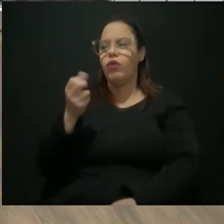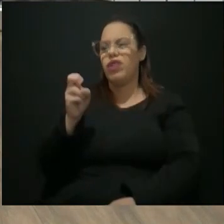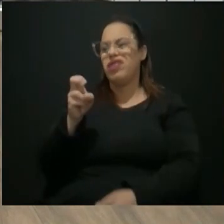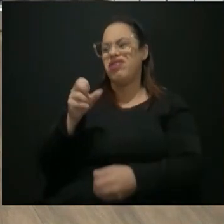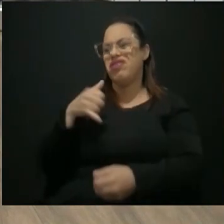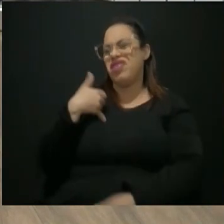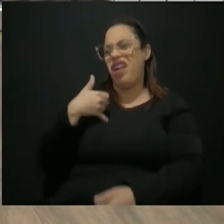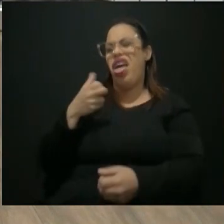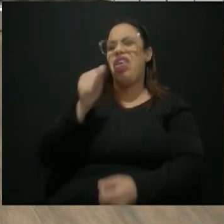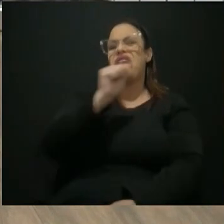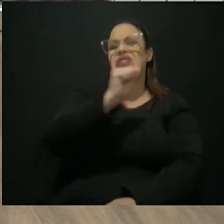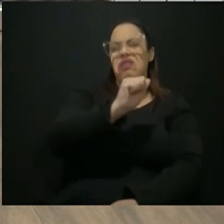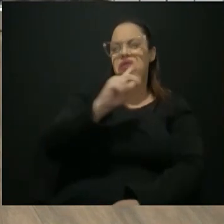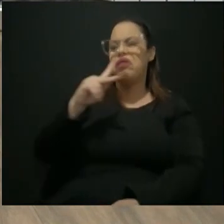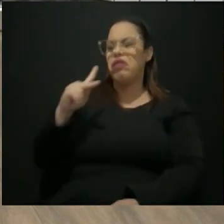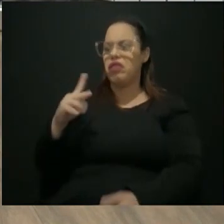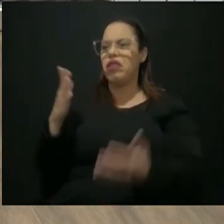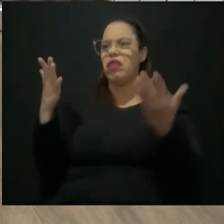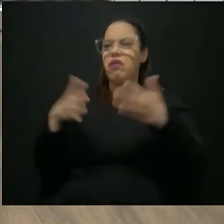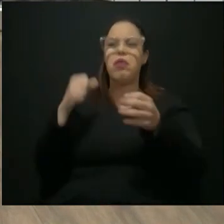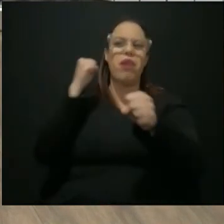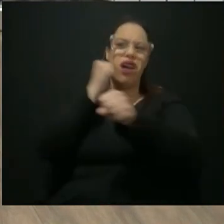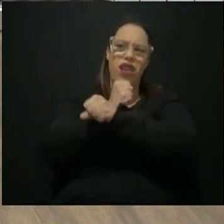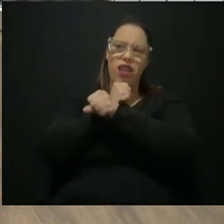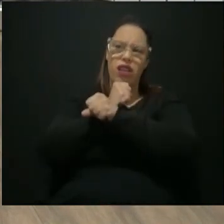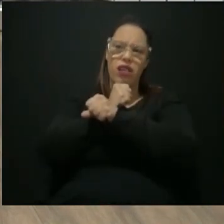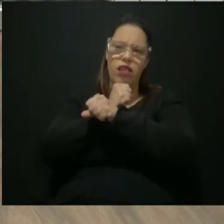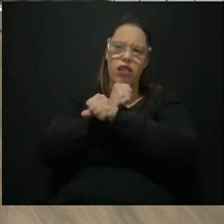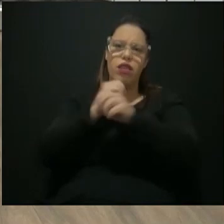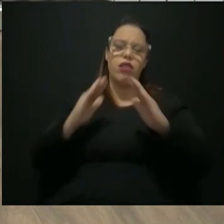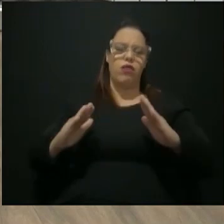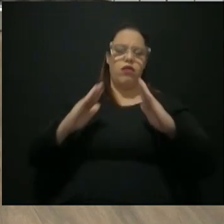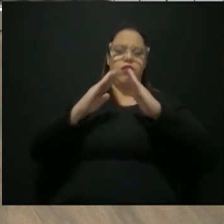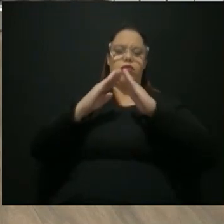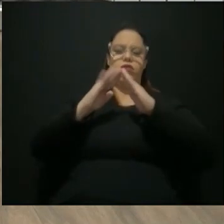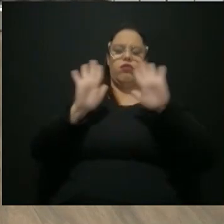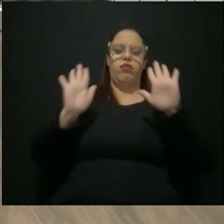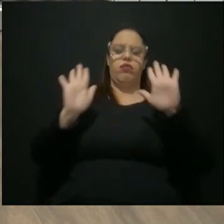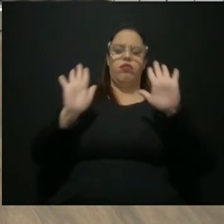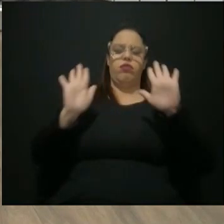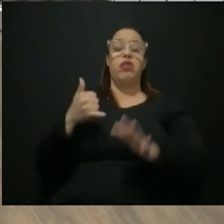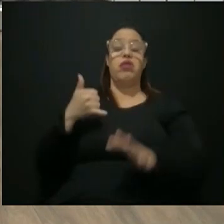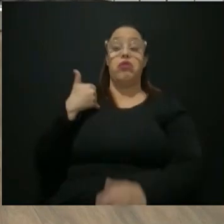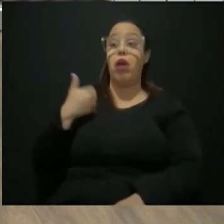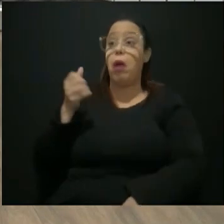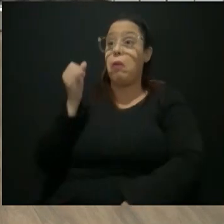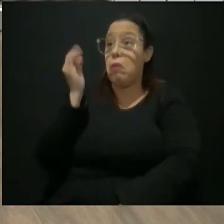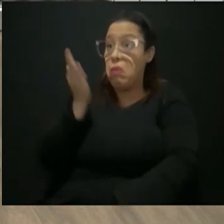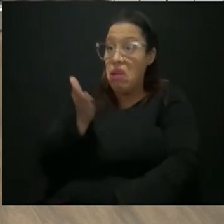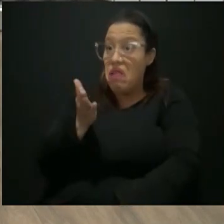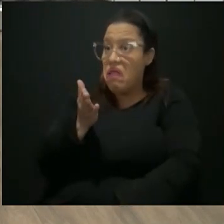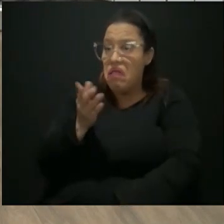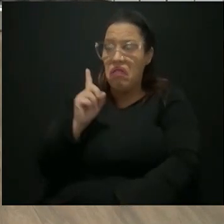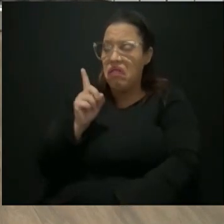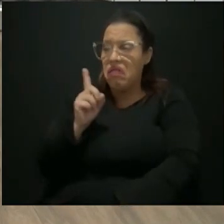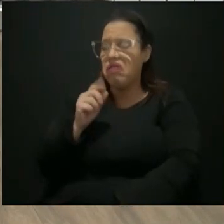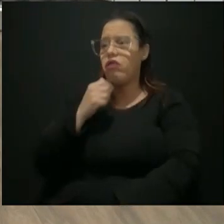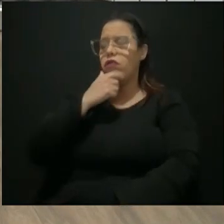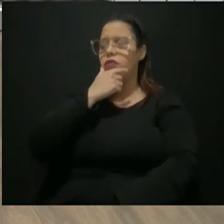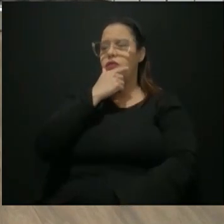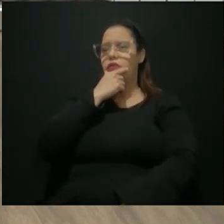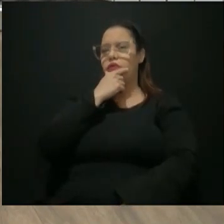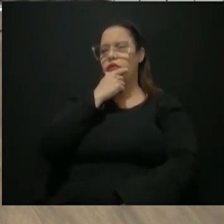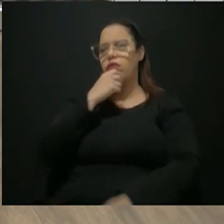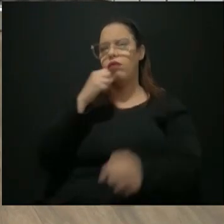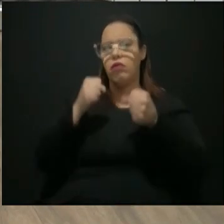aposentar, então agora eu vou parar, vou ficar. Tem uma determinada idade mesmo para isso, ou a gente pode seguir a